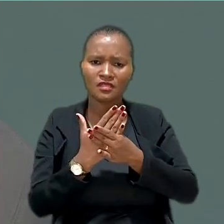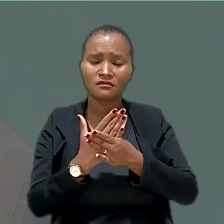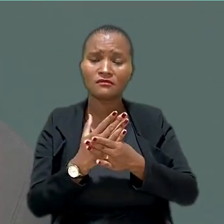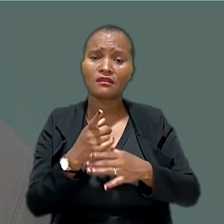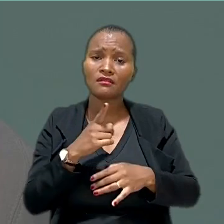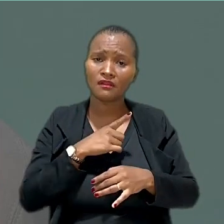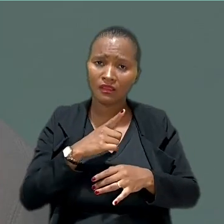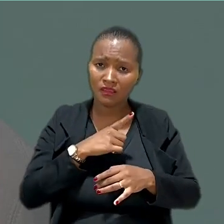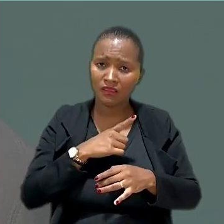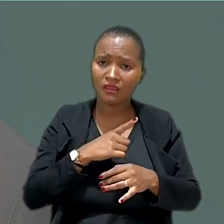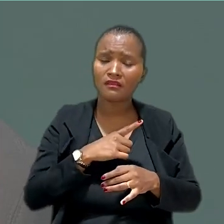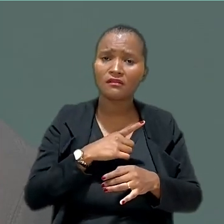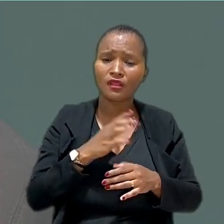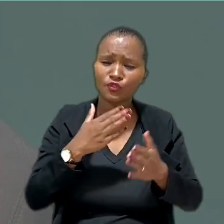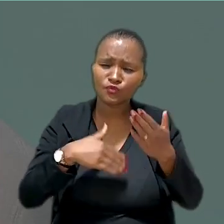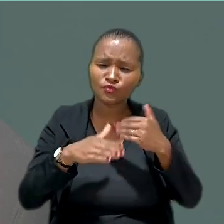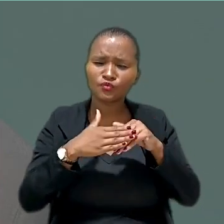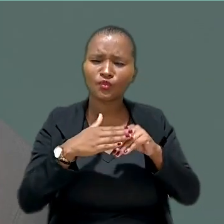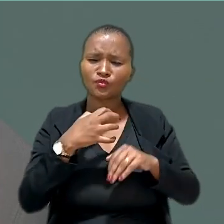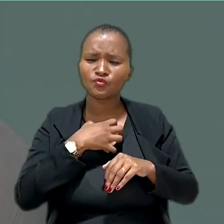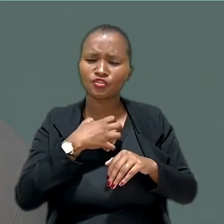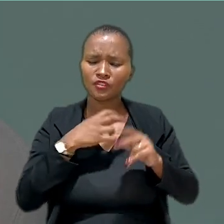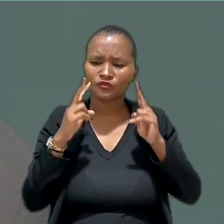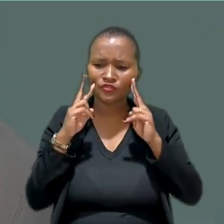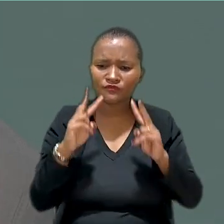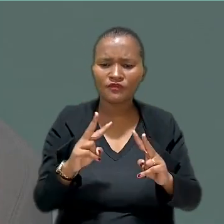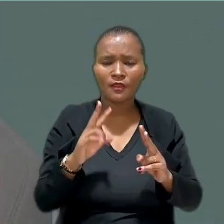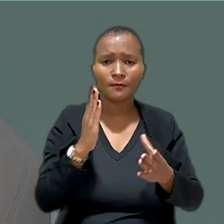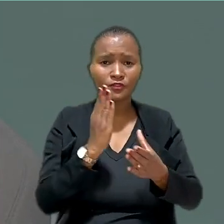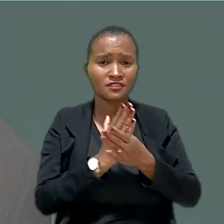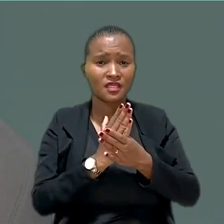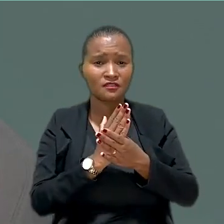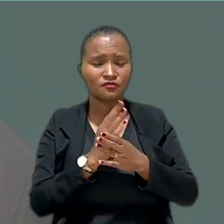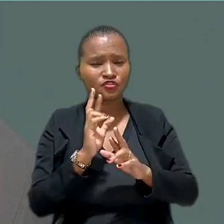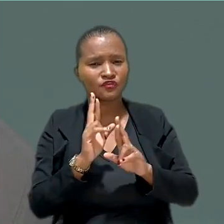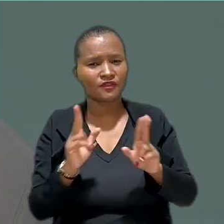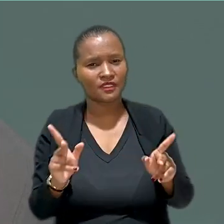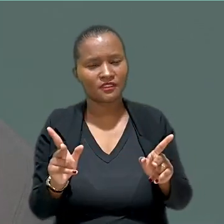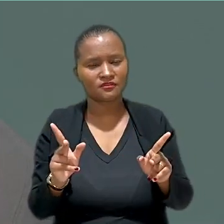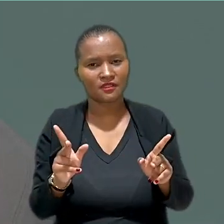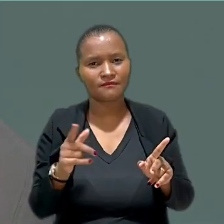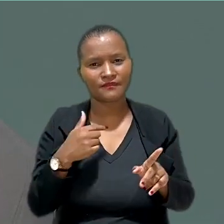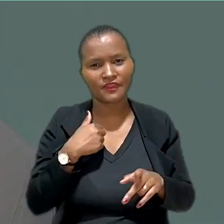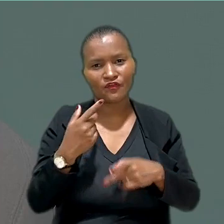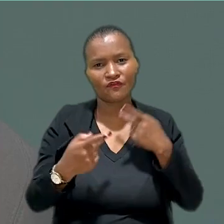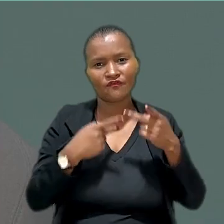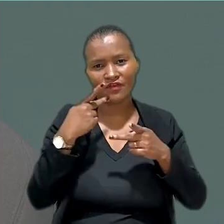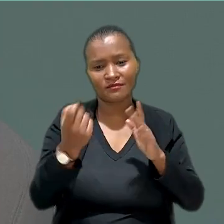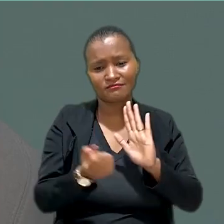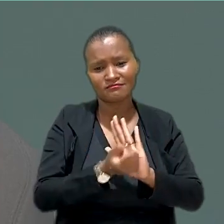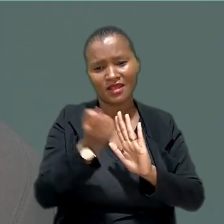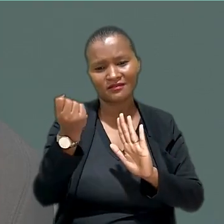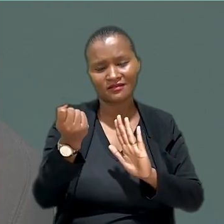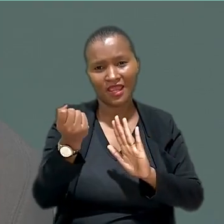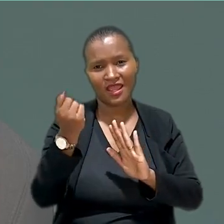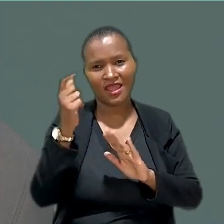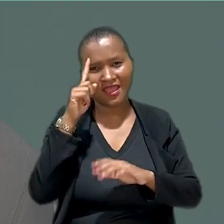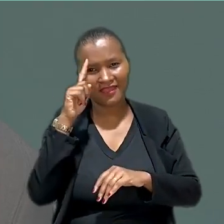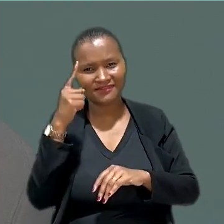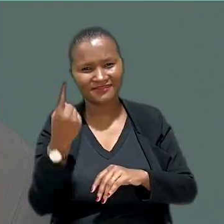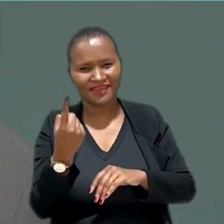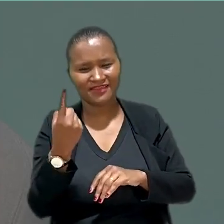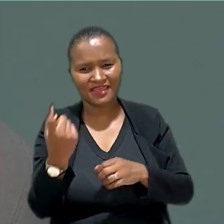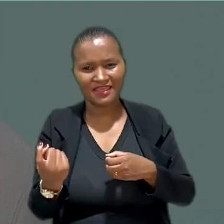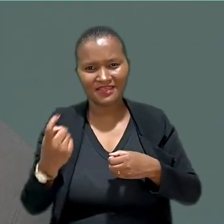dispor toda uma forma de ver o processo de maneira diferente. Então, eu diria que o slogan tem essa ideia de